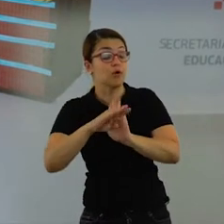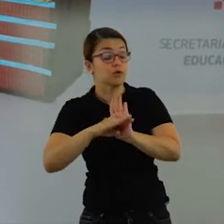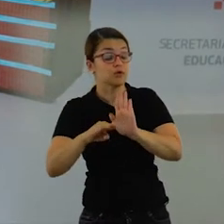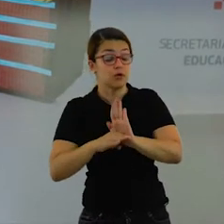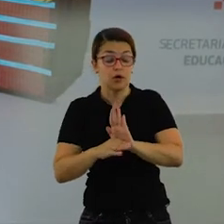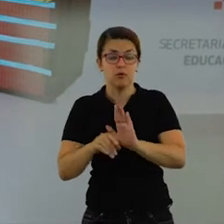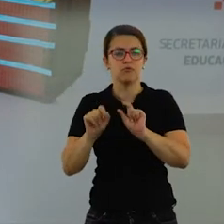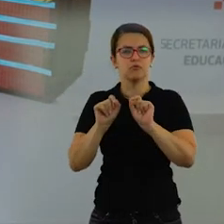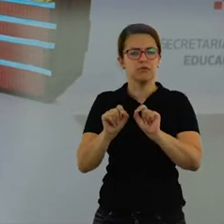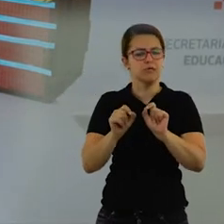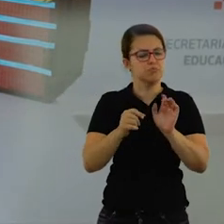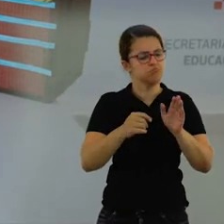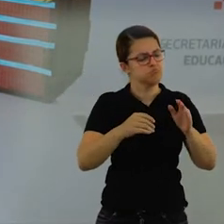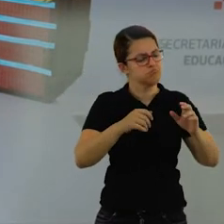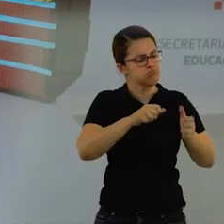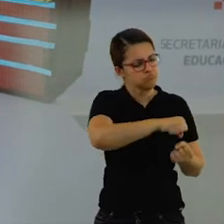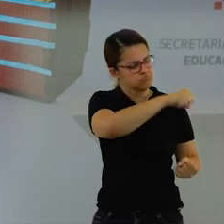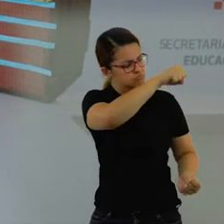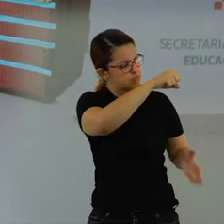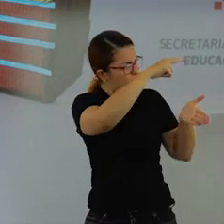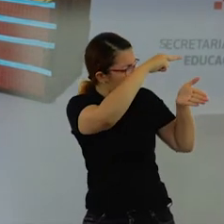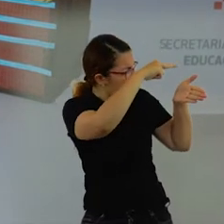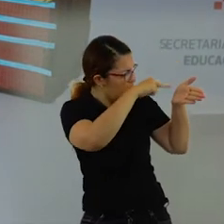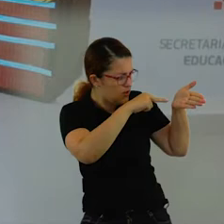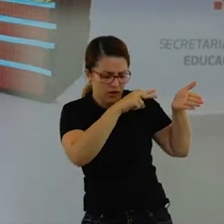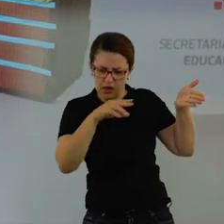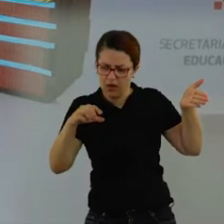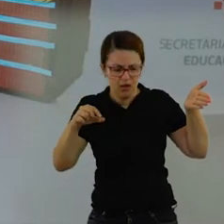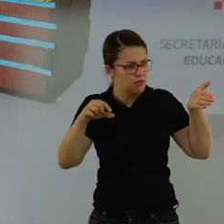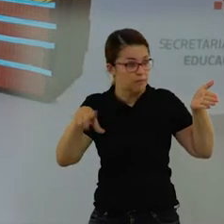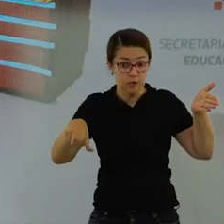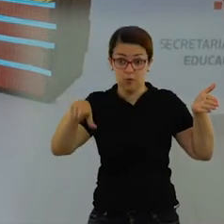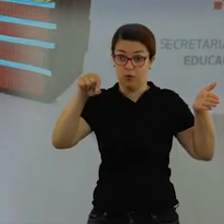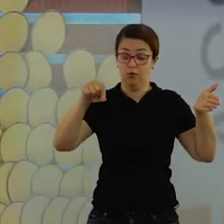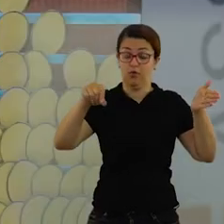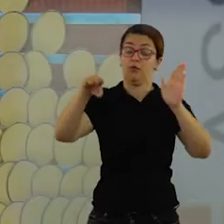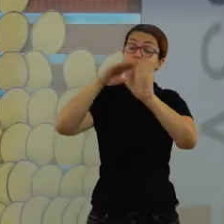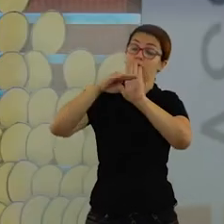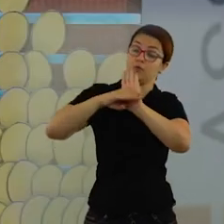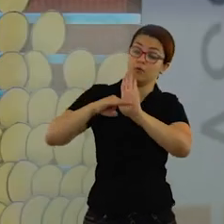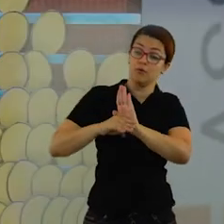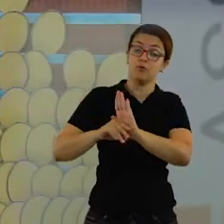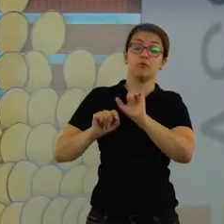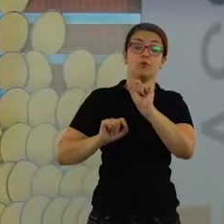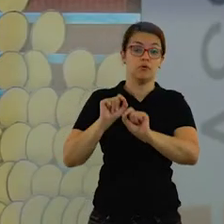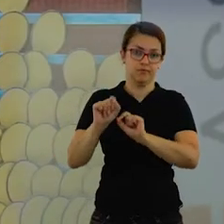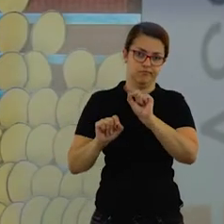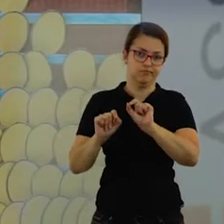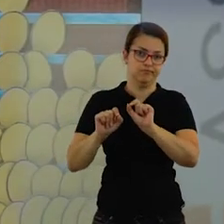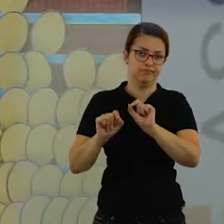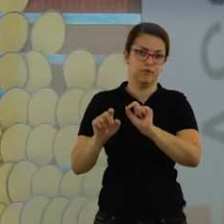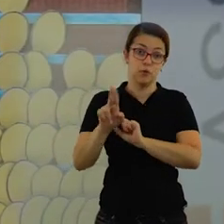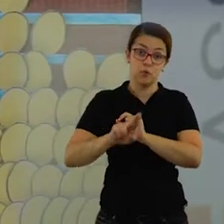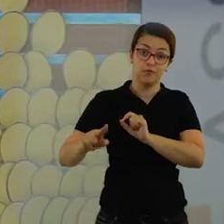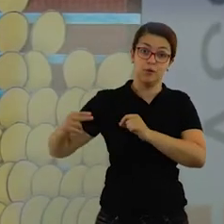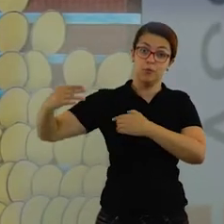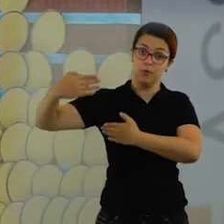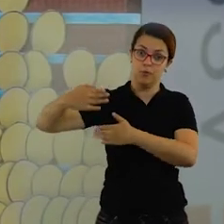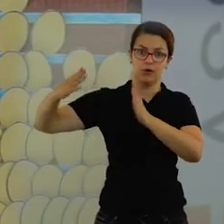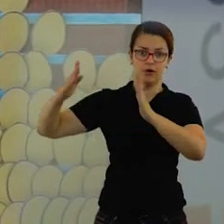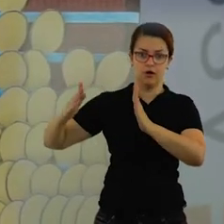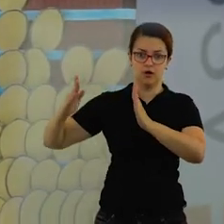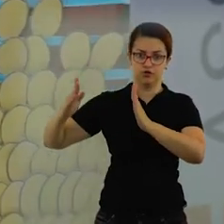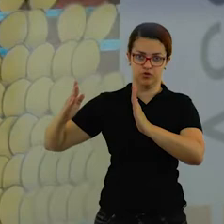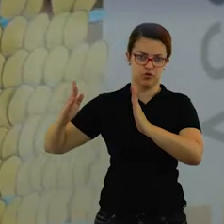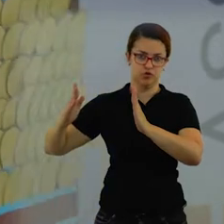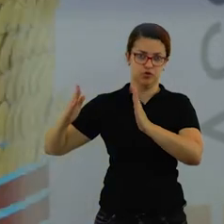pode observar, né? Ela pode observar aqui e ela vai colocar na ordem para você. Então, gente, eu usei como suporte para fazer essa